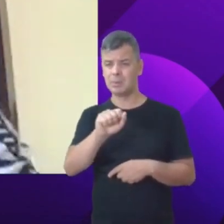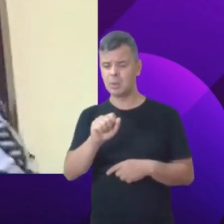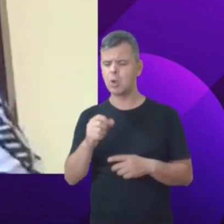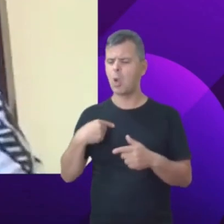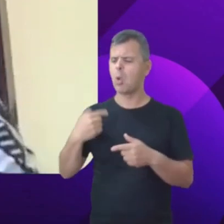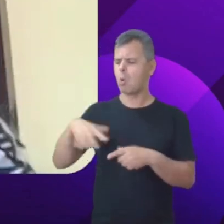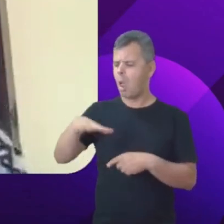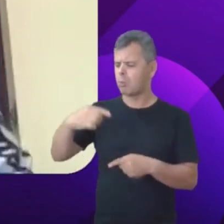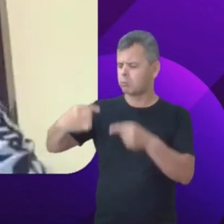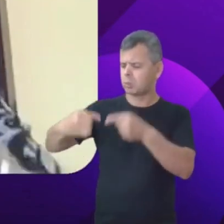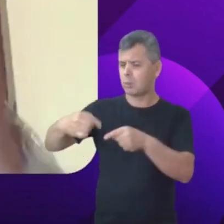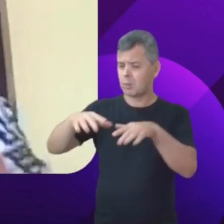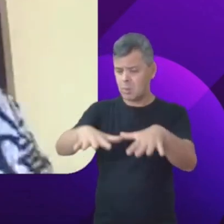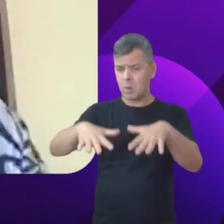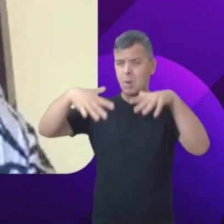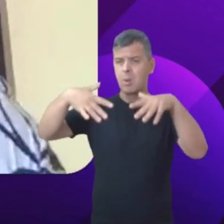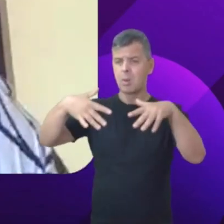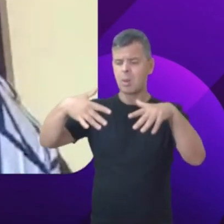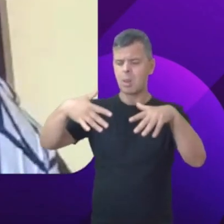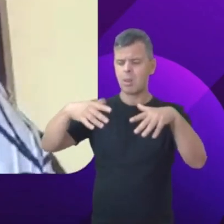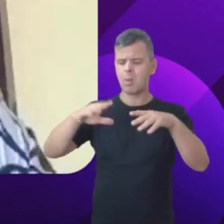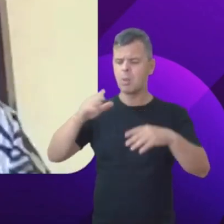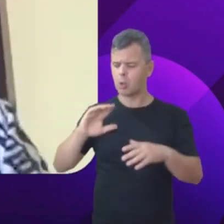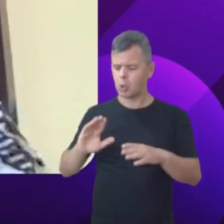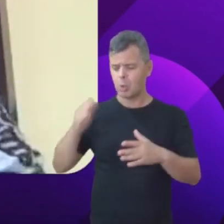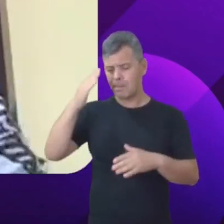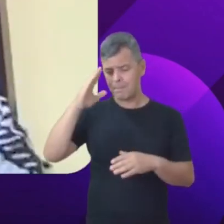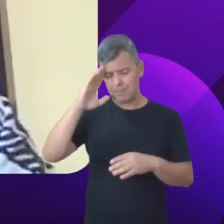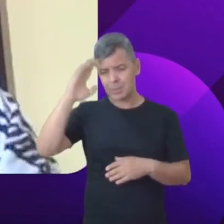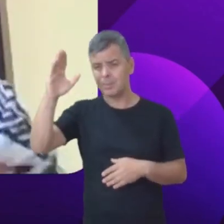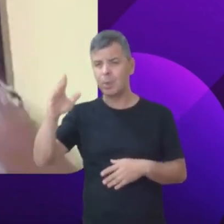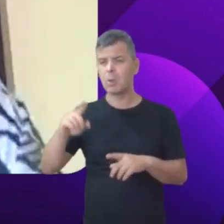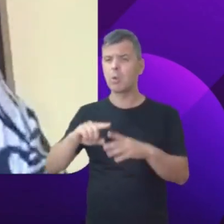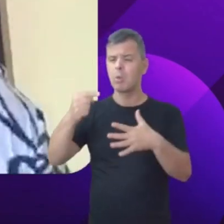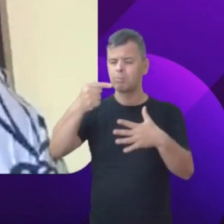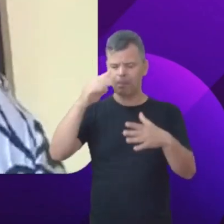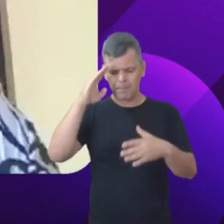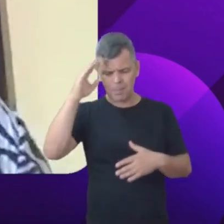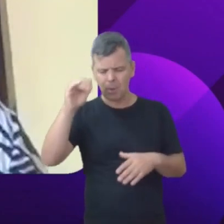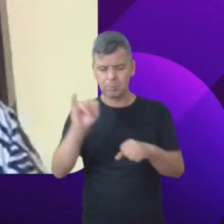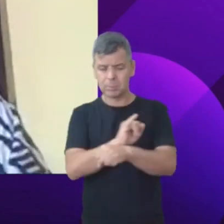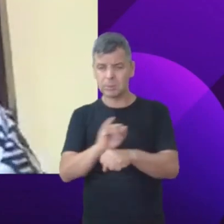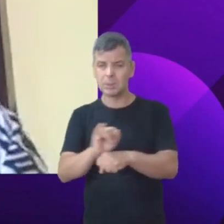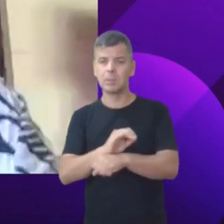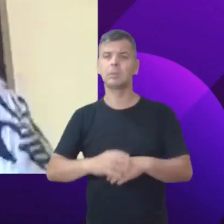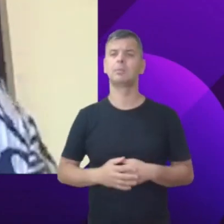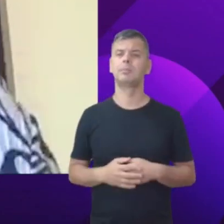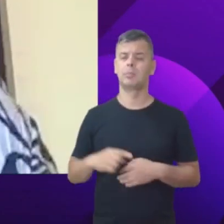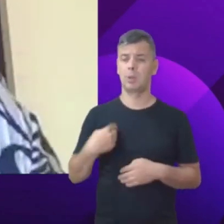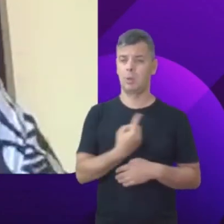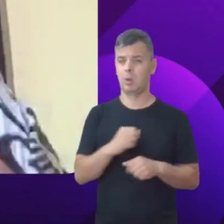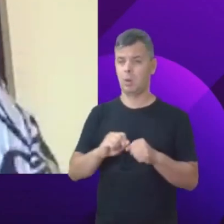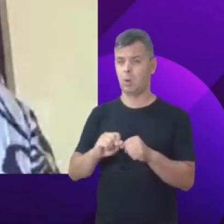um grande espaço de plenária em que a gente tira as principais bandeiras de luta, que a gente define quais são as principais estratégias, o que a